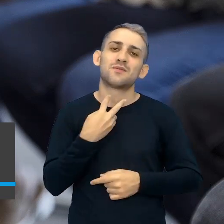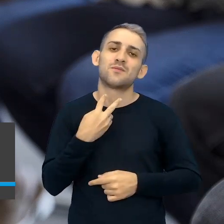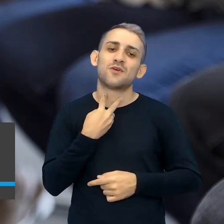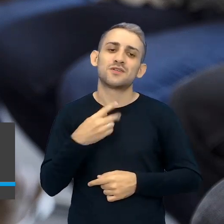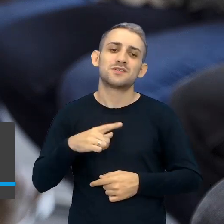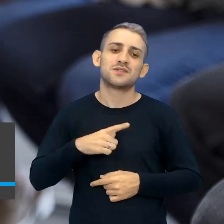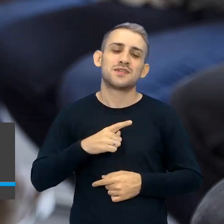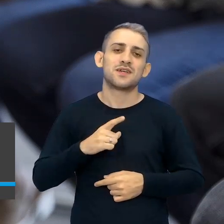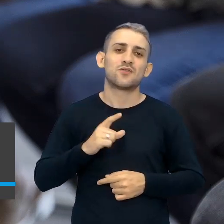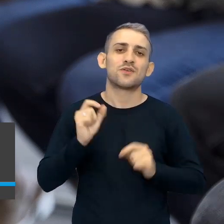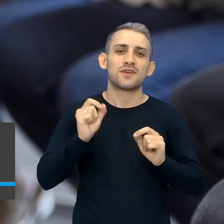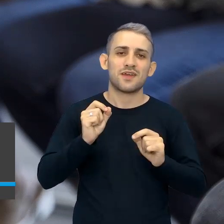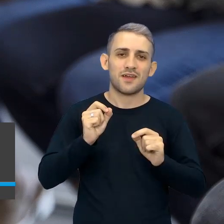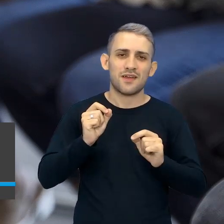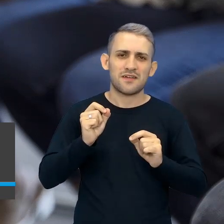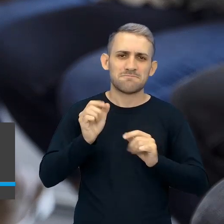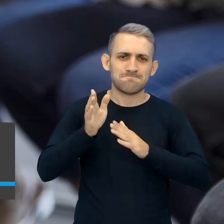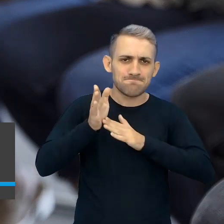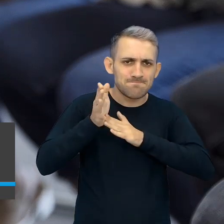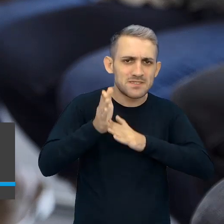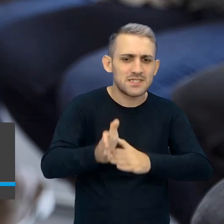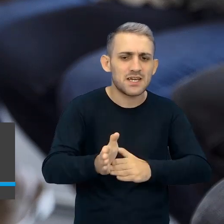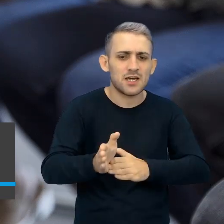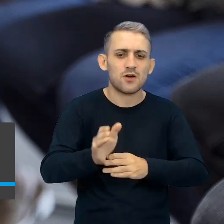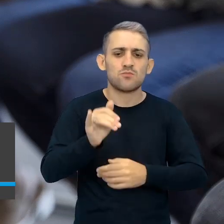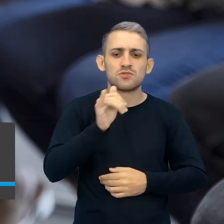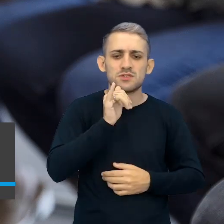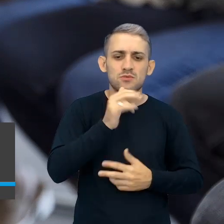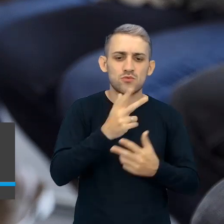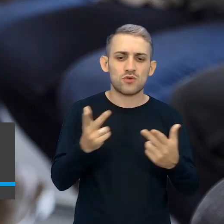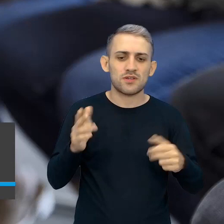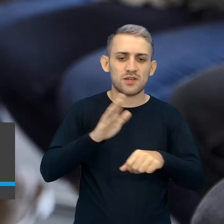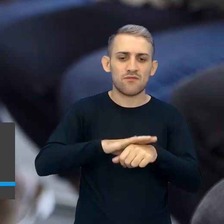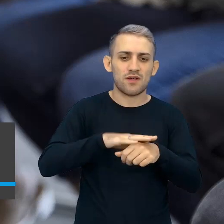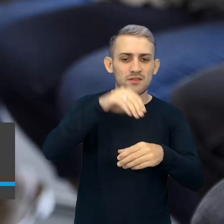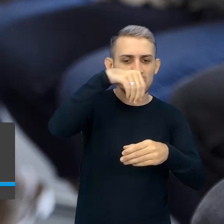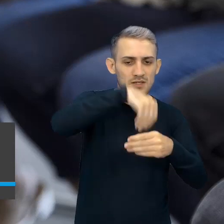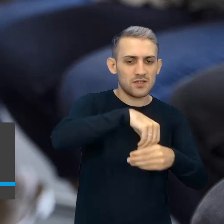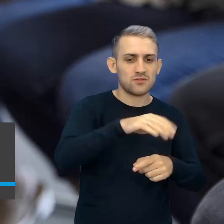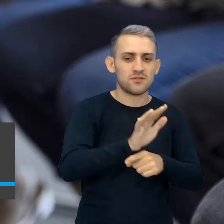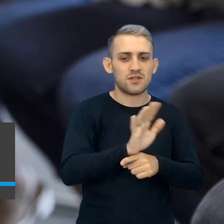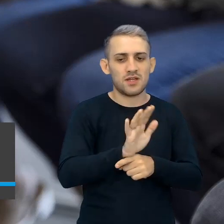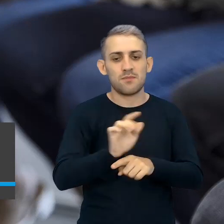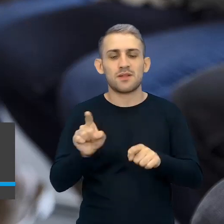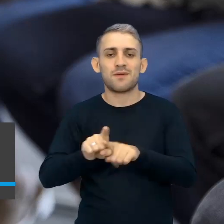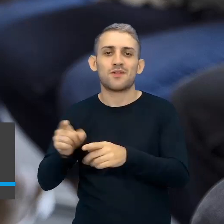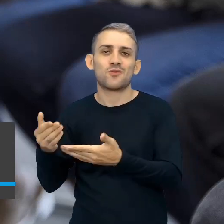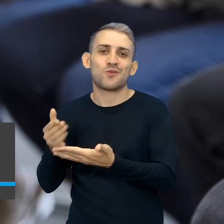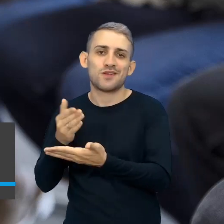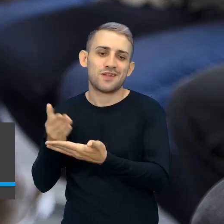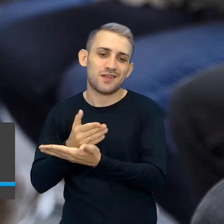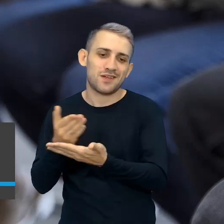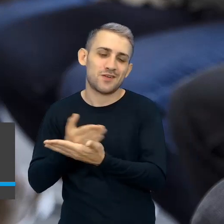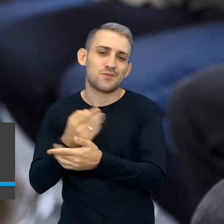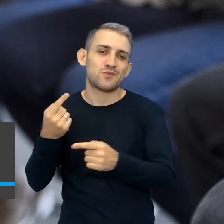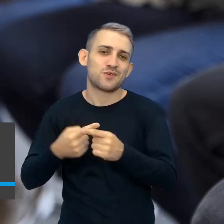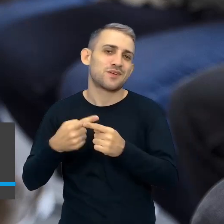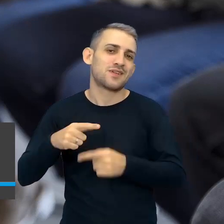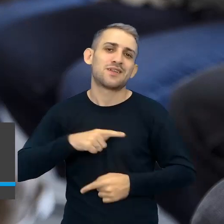essa fidelidade entre o que se faz no cinema com o livro, porque aí você vai partir para isso que você